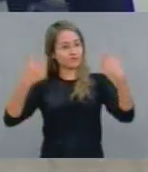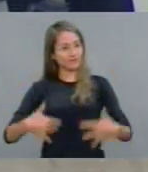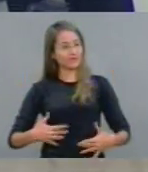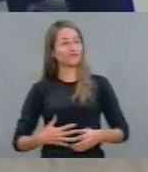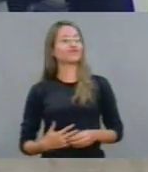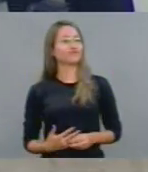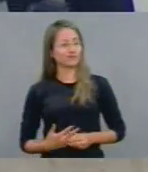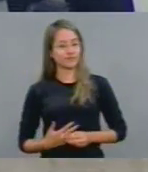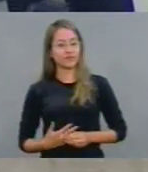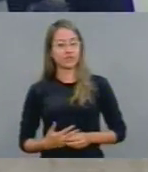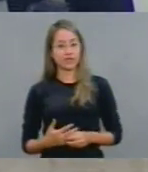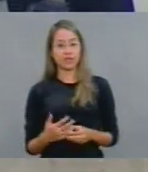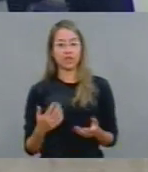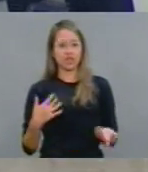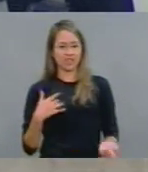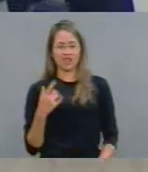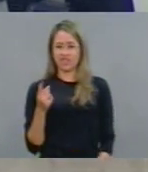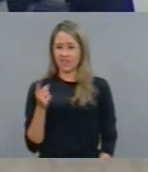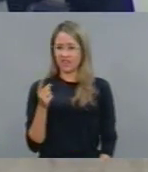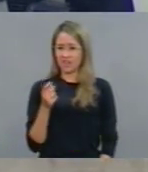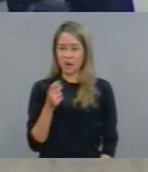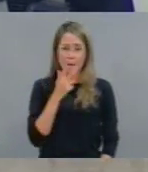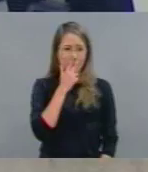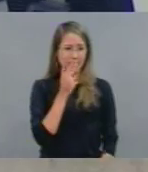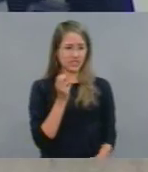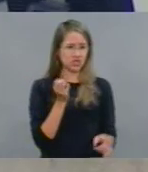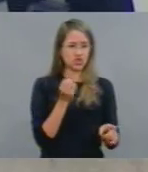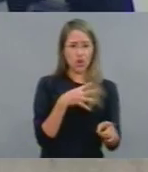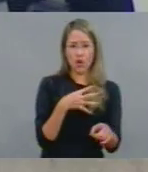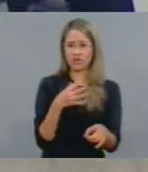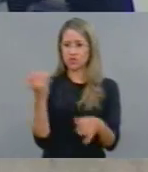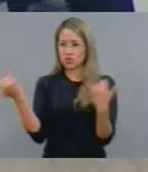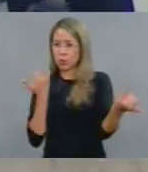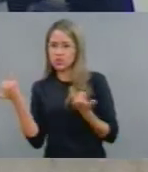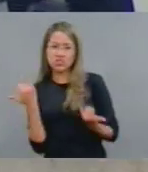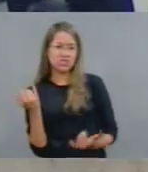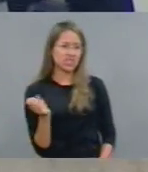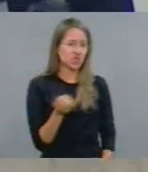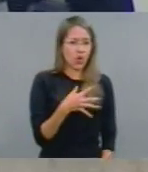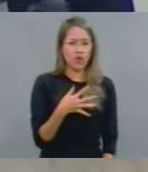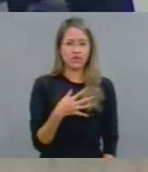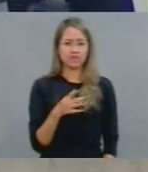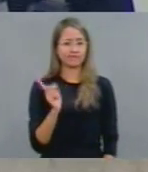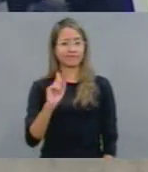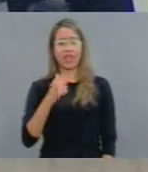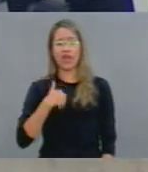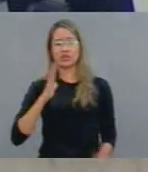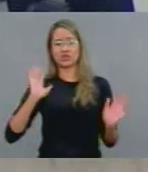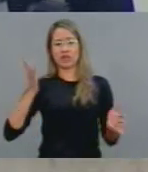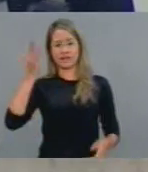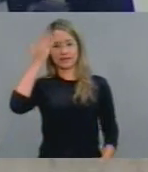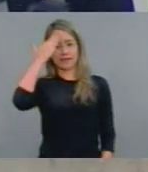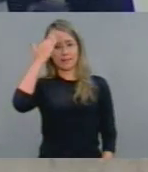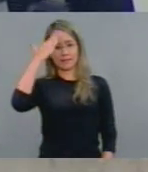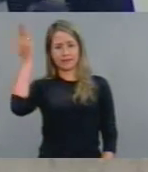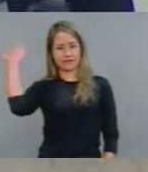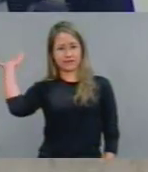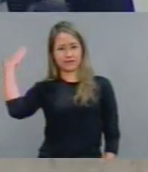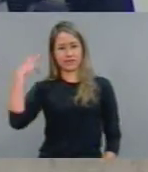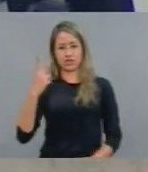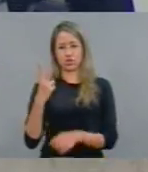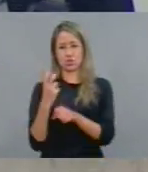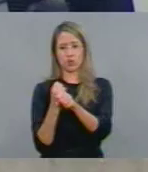está acontecendo hoje. Nada para mim é novidade, porque já está esquematizado isso aqui. Isso aqui está esquematizado. Esse movimento é internacional